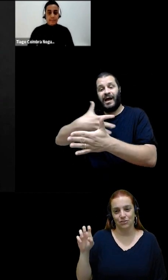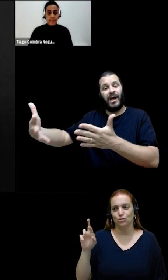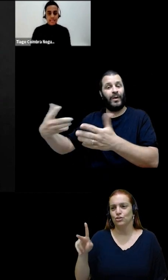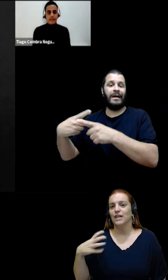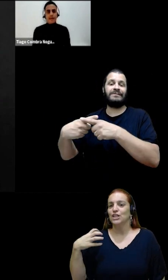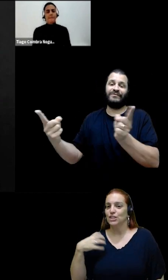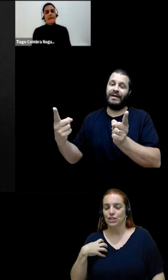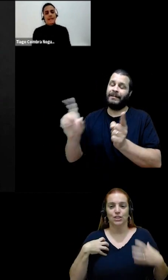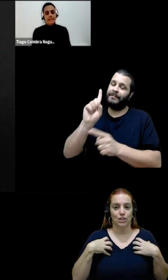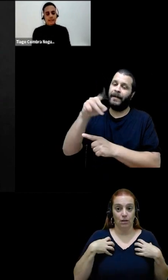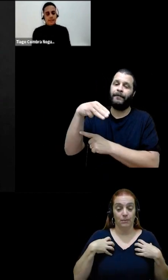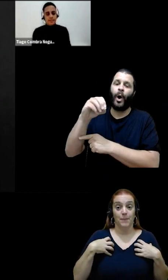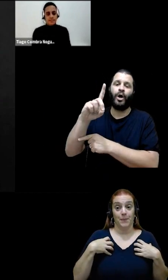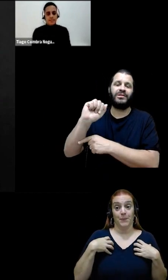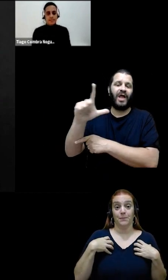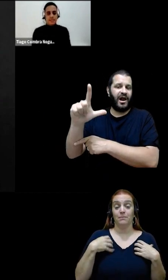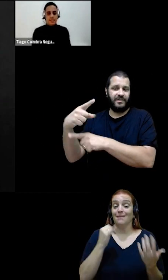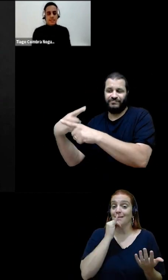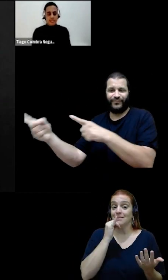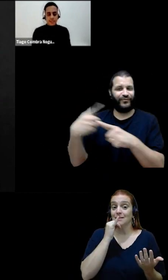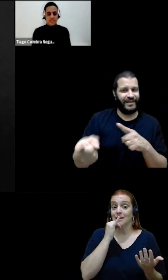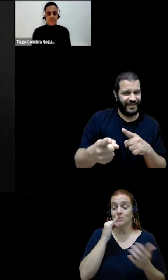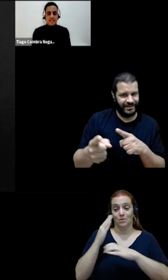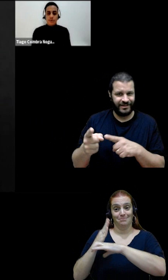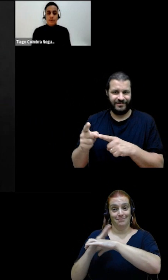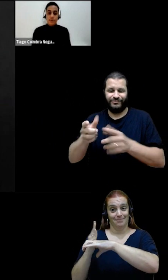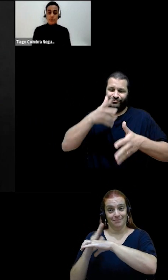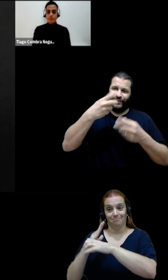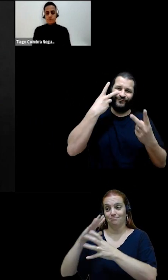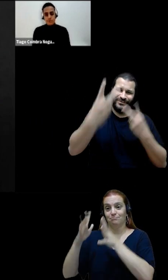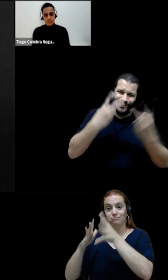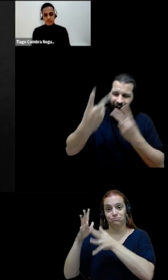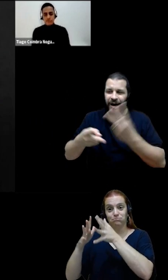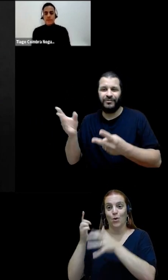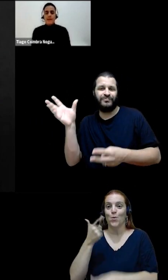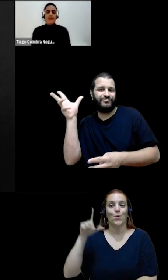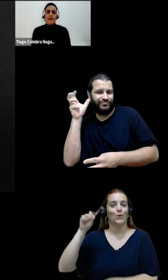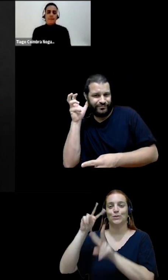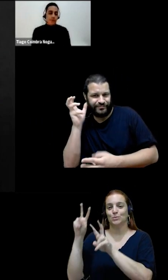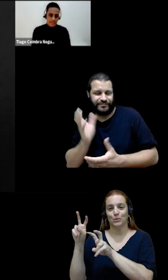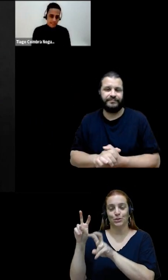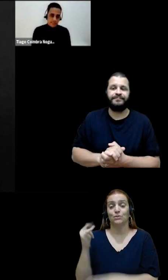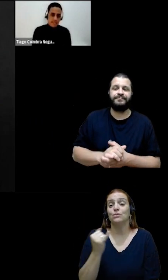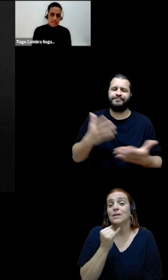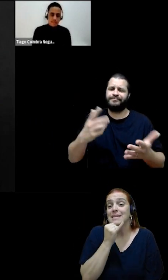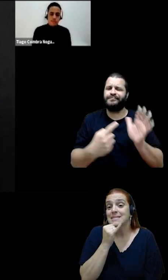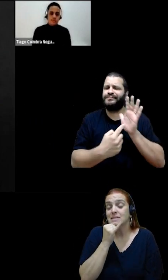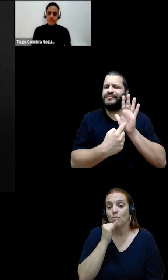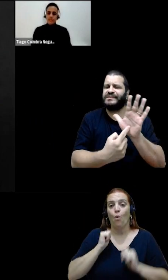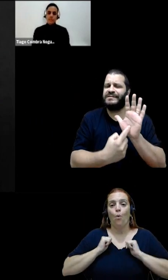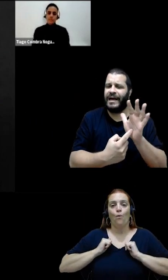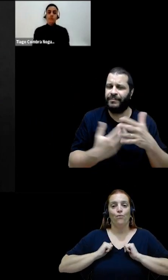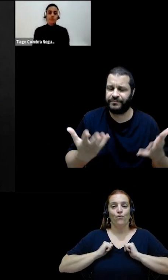em cabine para intérpretes de línguas de sinais ocorre por outros motivos. Por exemplo, um deles, o